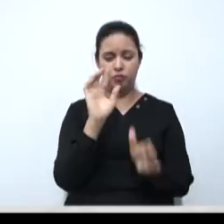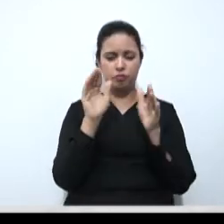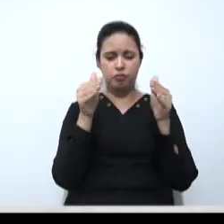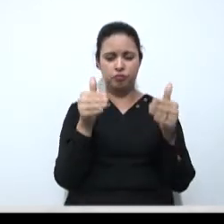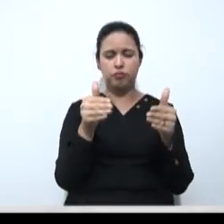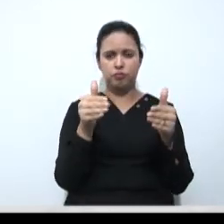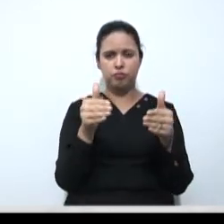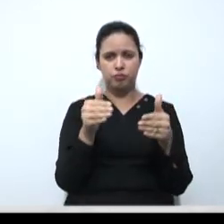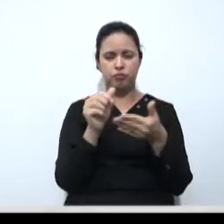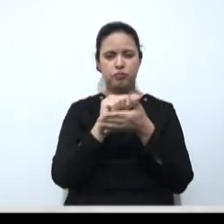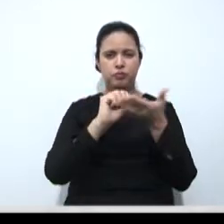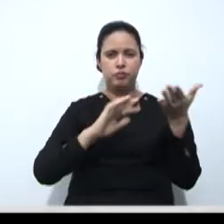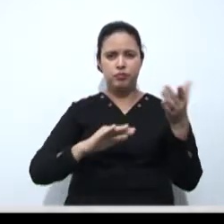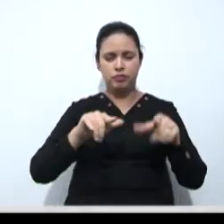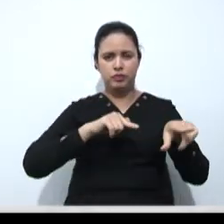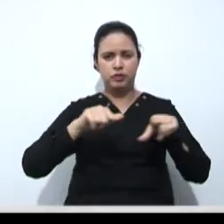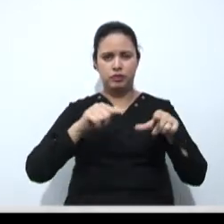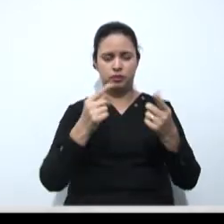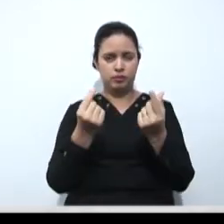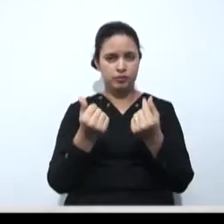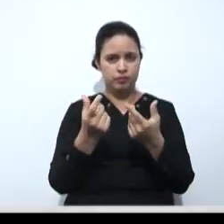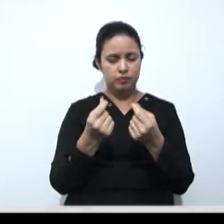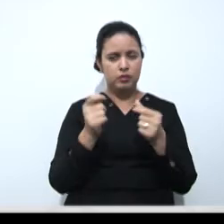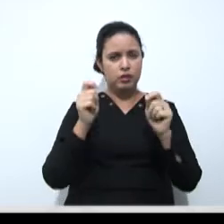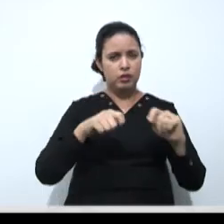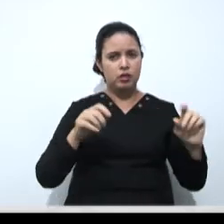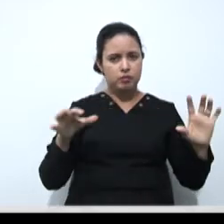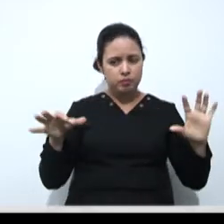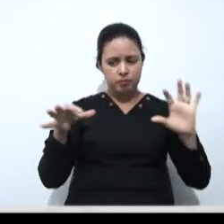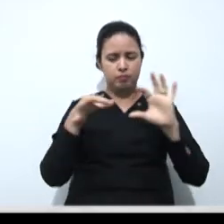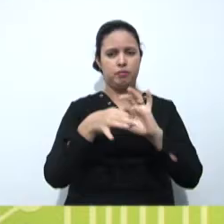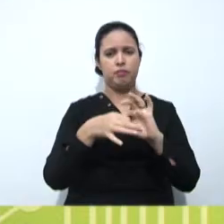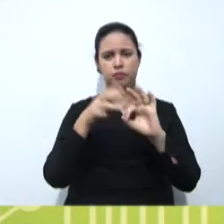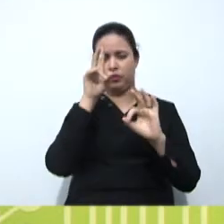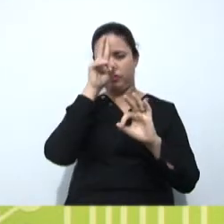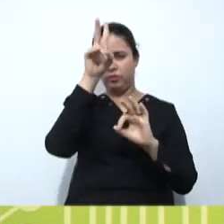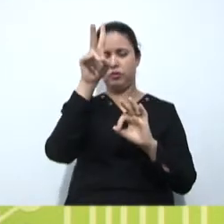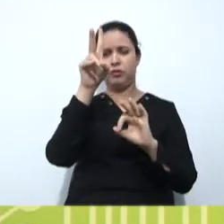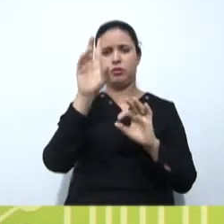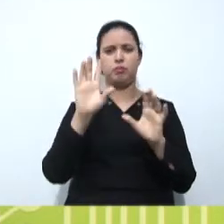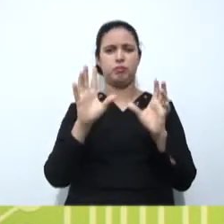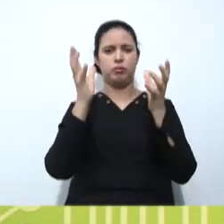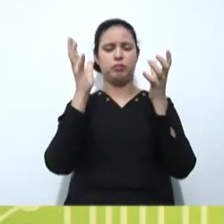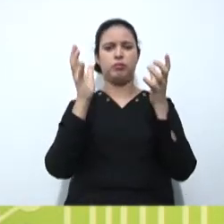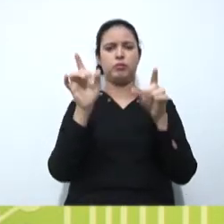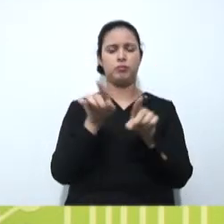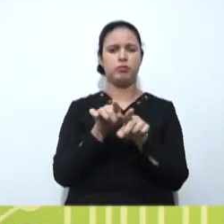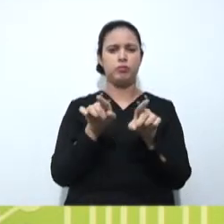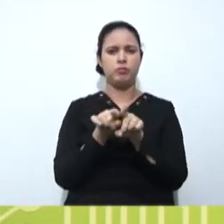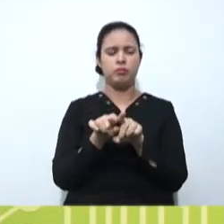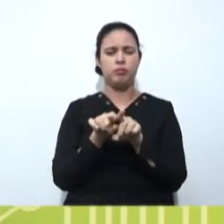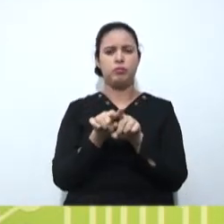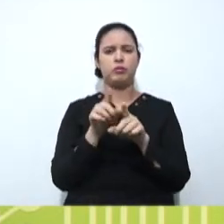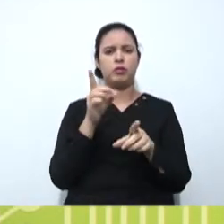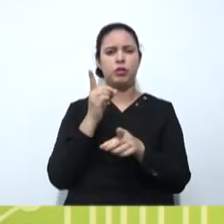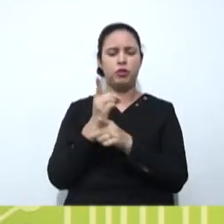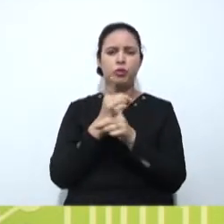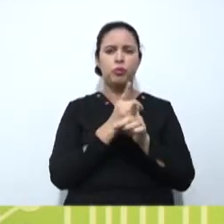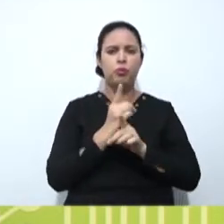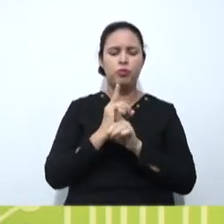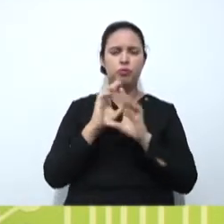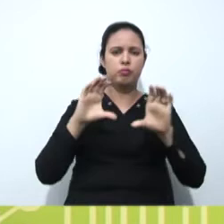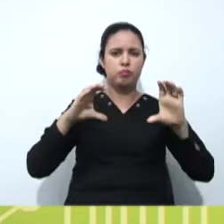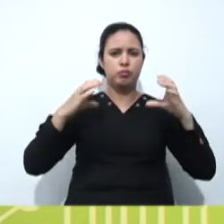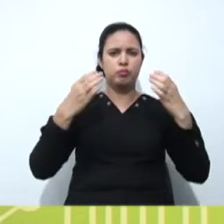econômica, o que eu posso fazer? Eu posso unir forças através de eventos, através de encontros, através